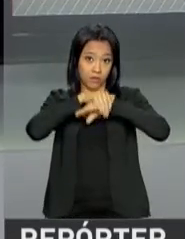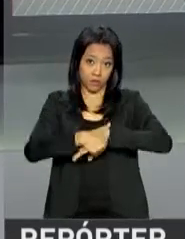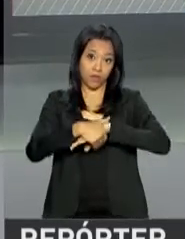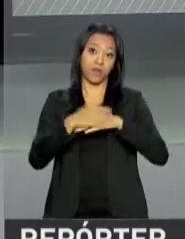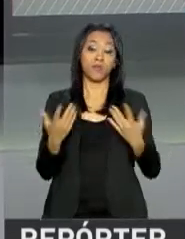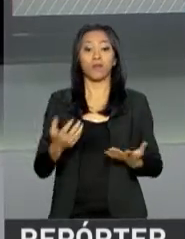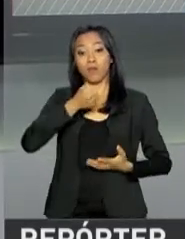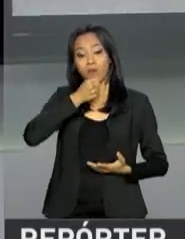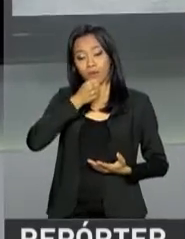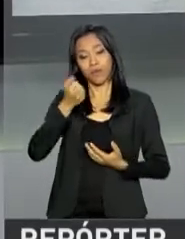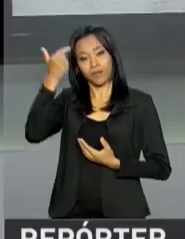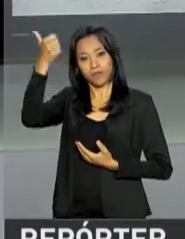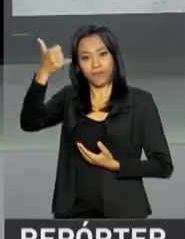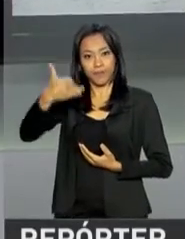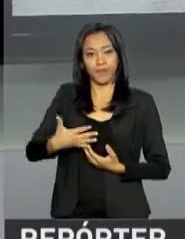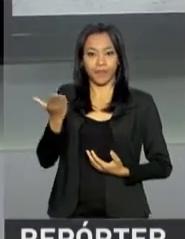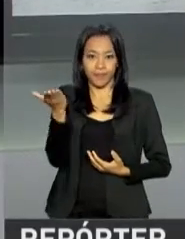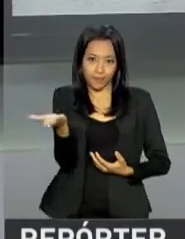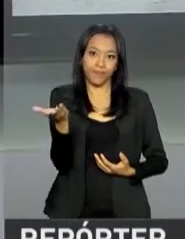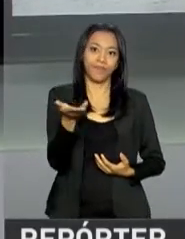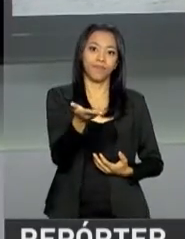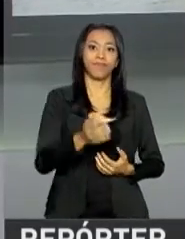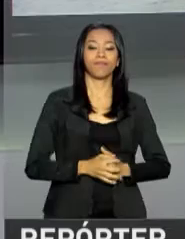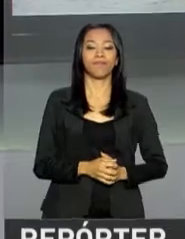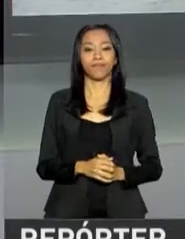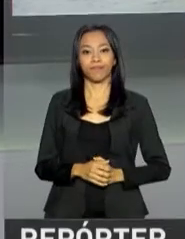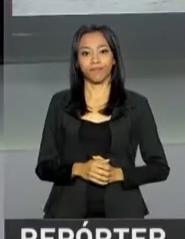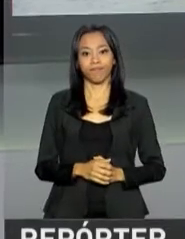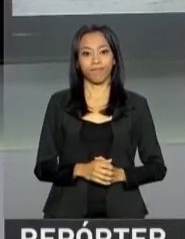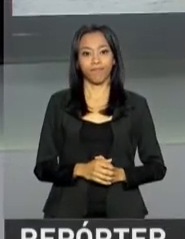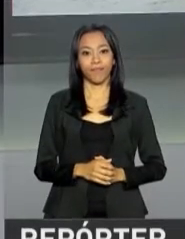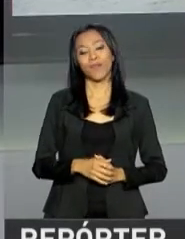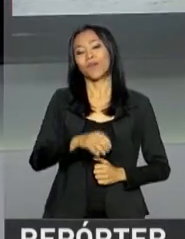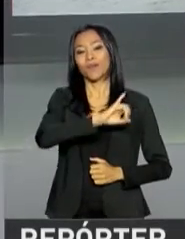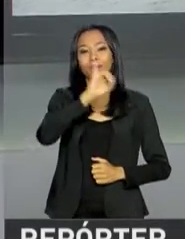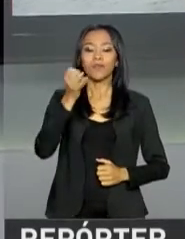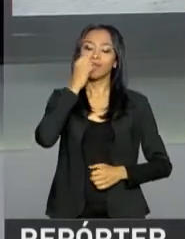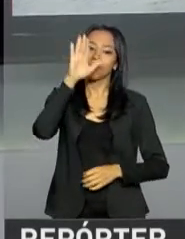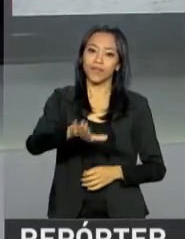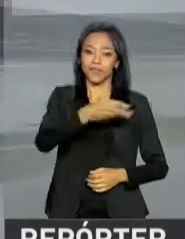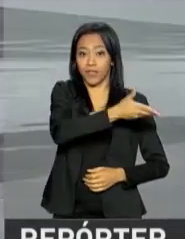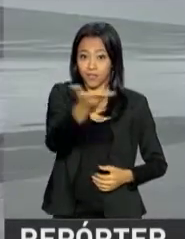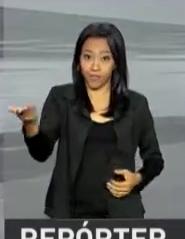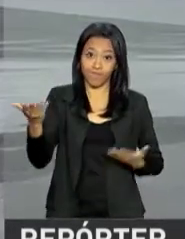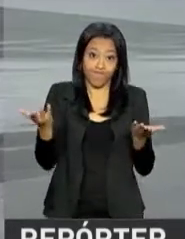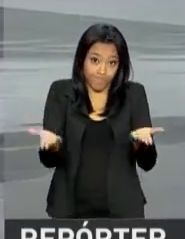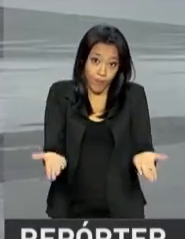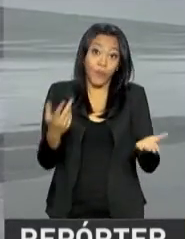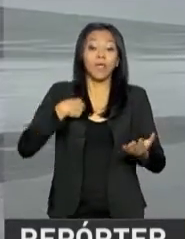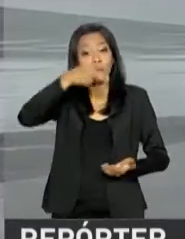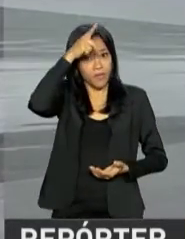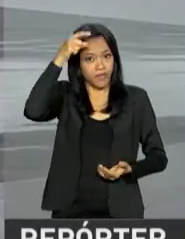repórter nem pereira tem mais informações é com você e nem o e carol boa tarde a todos pois é carol os